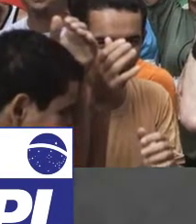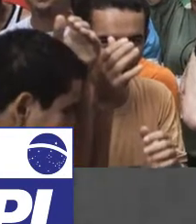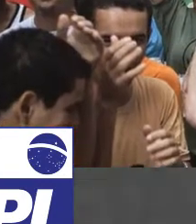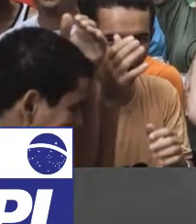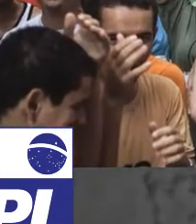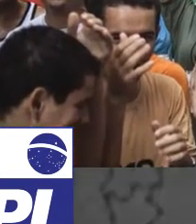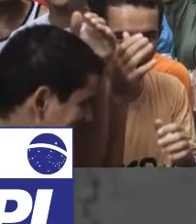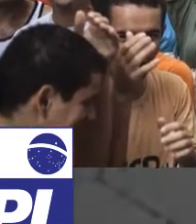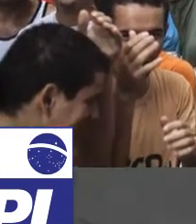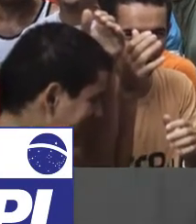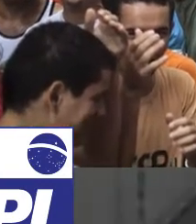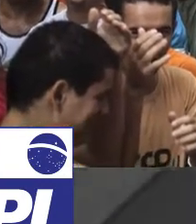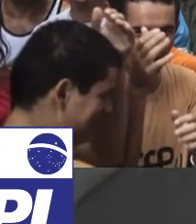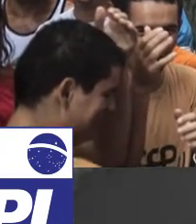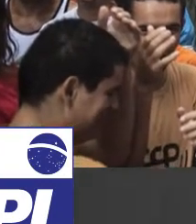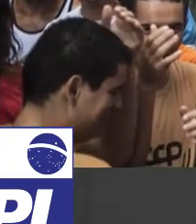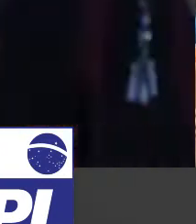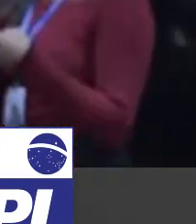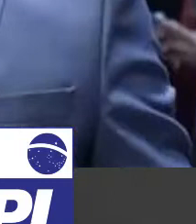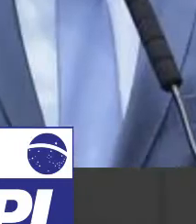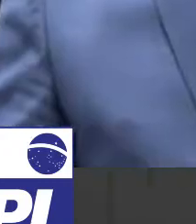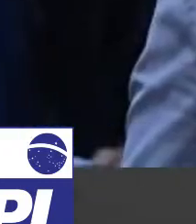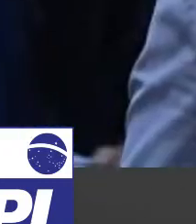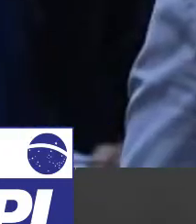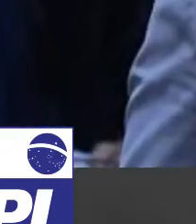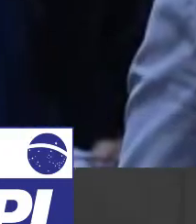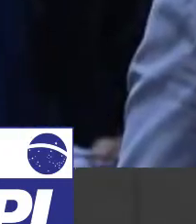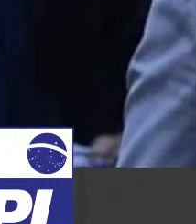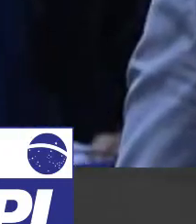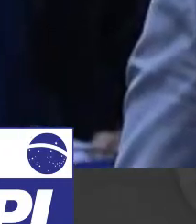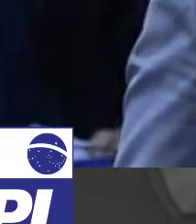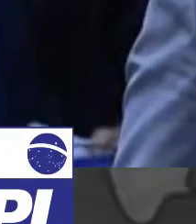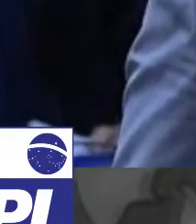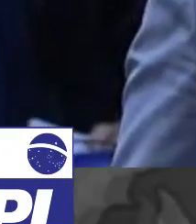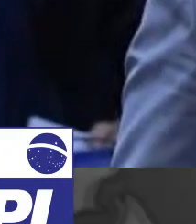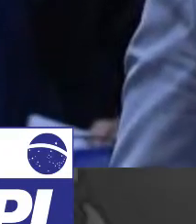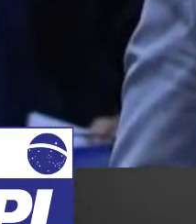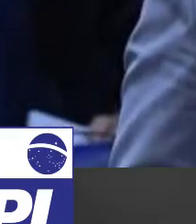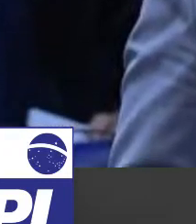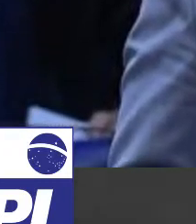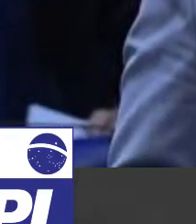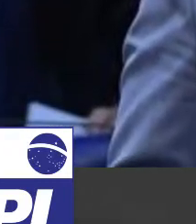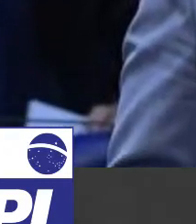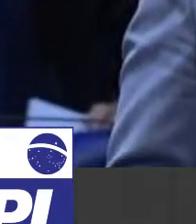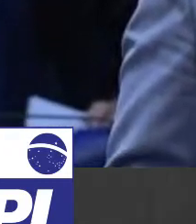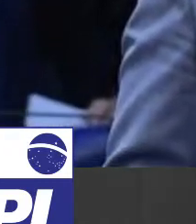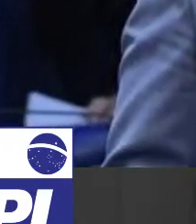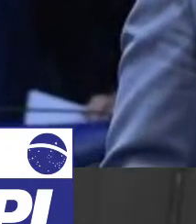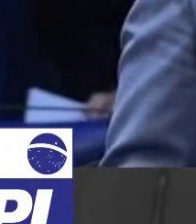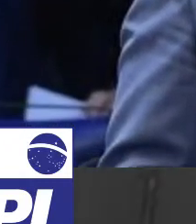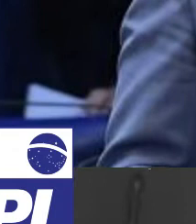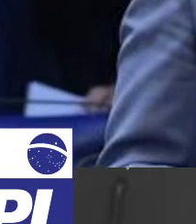E isso não está sendo divulgado para a população. Carlos Viana também disse que narrativas são fabricadas para deixar